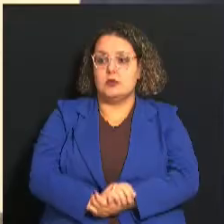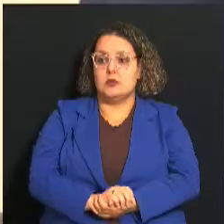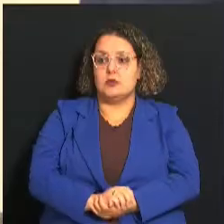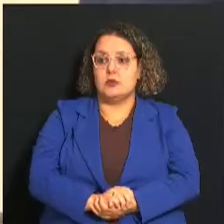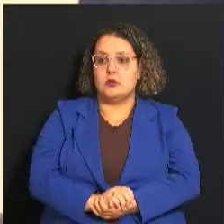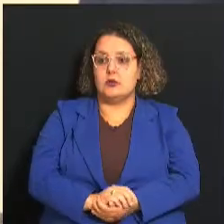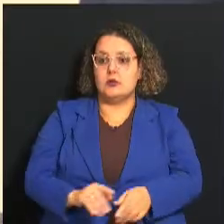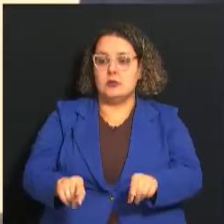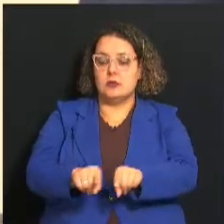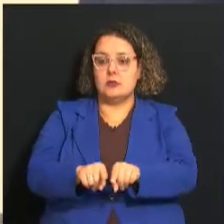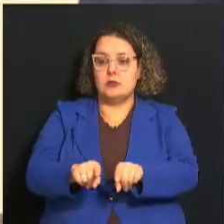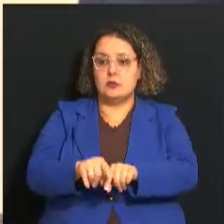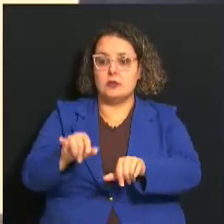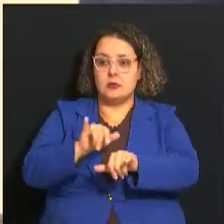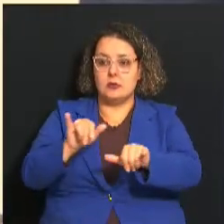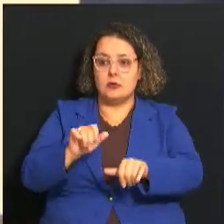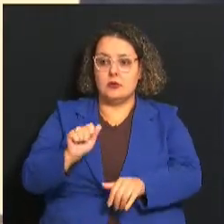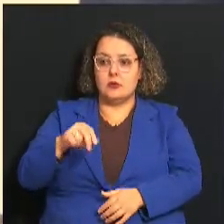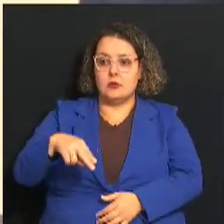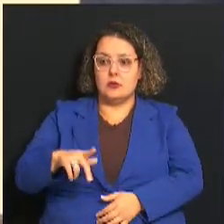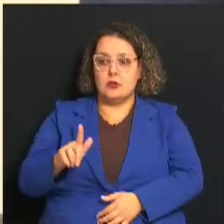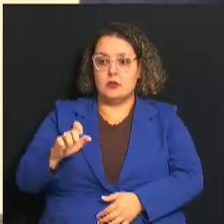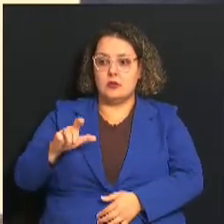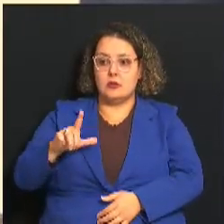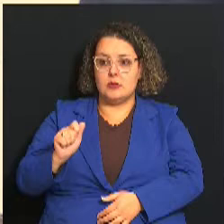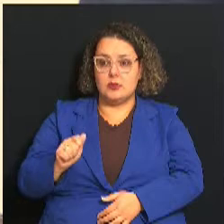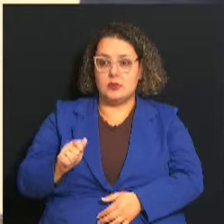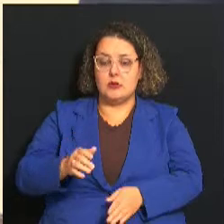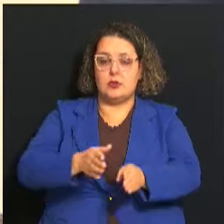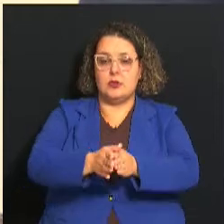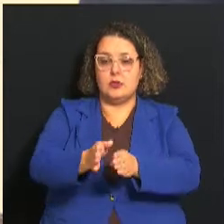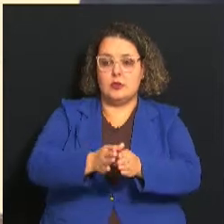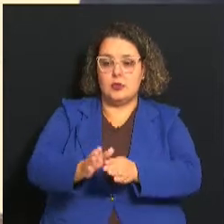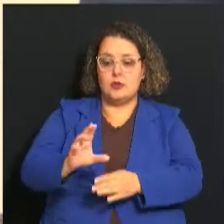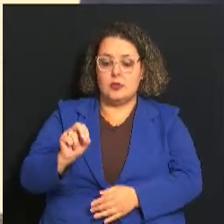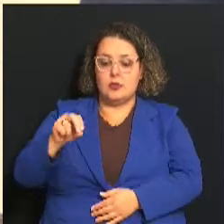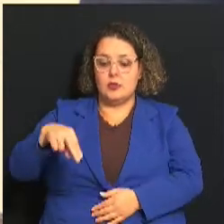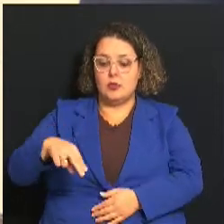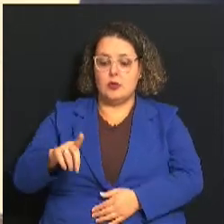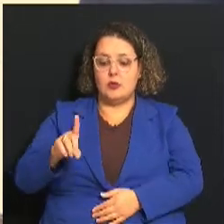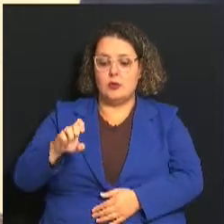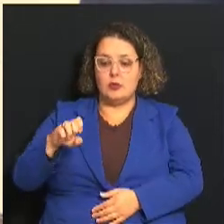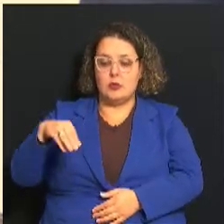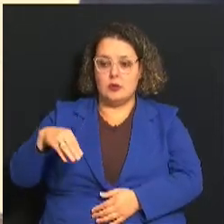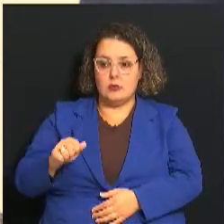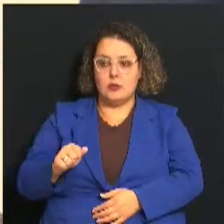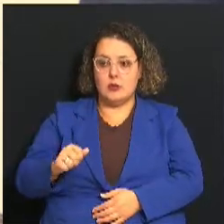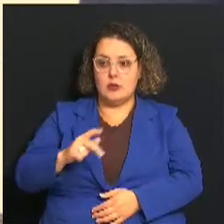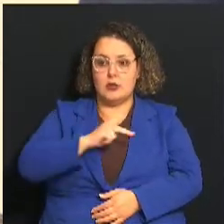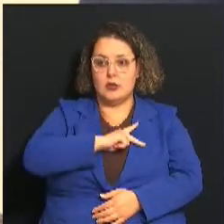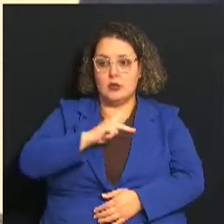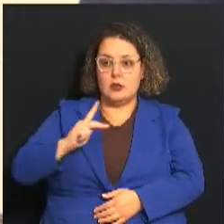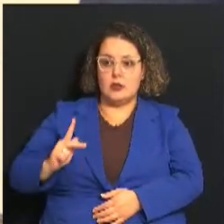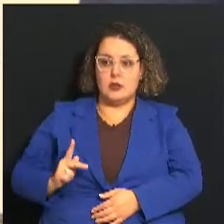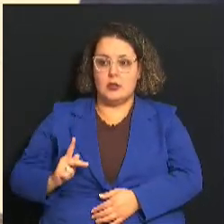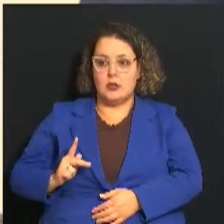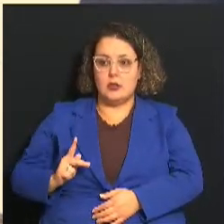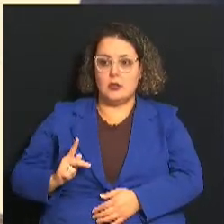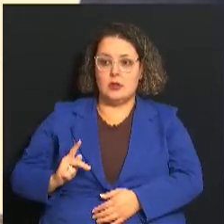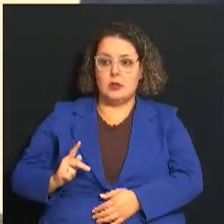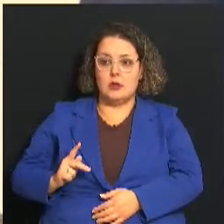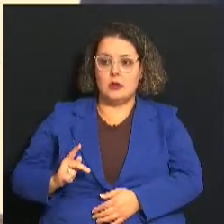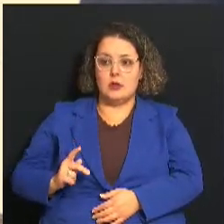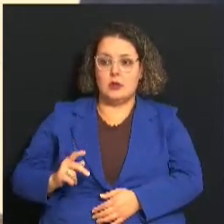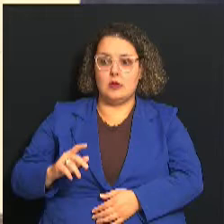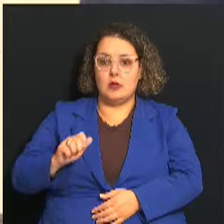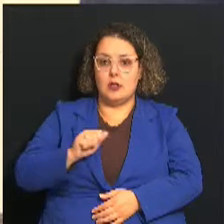anunciar aí a presença da Ângela Poldowski, que é conselheira do Condema e presidente da ONG